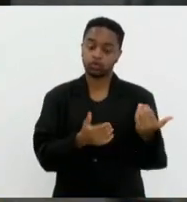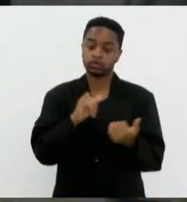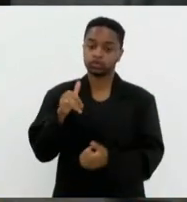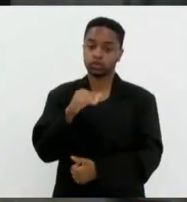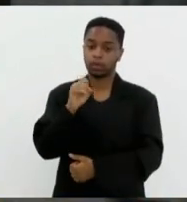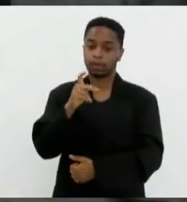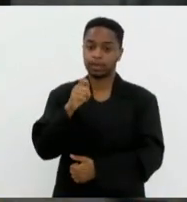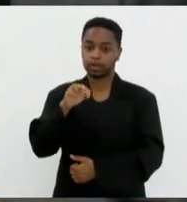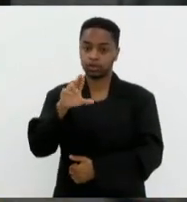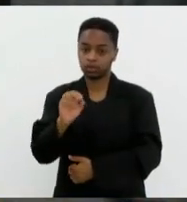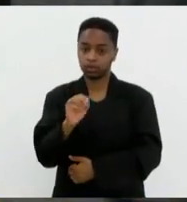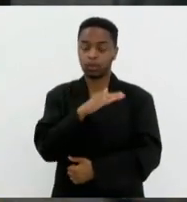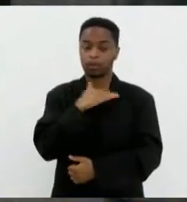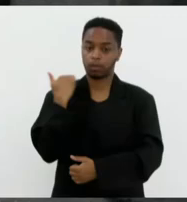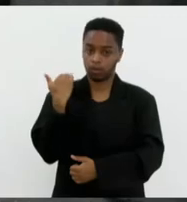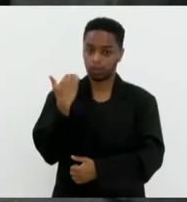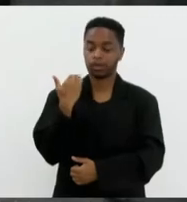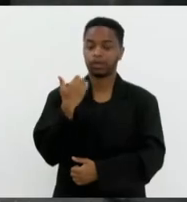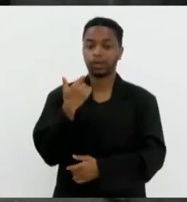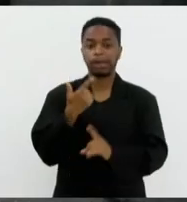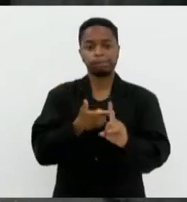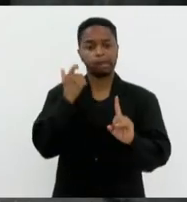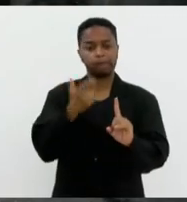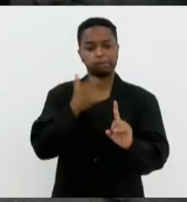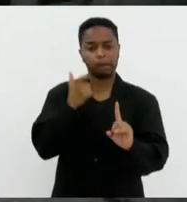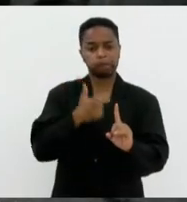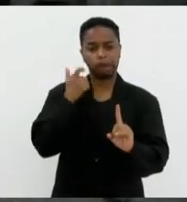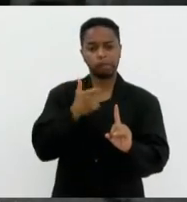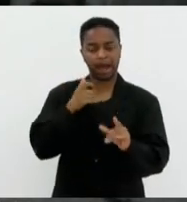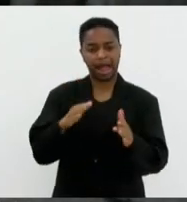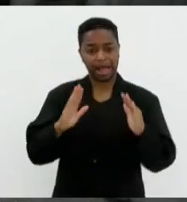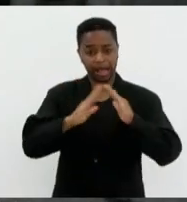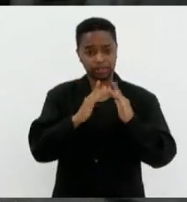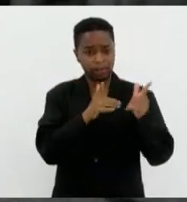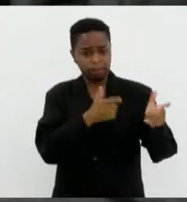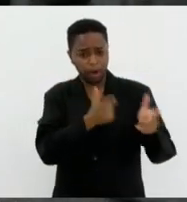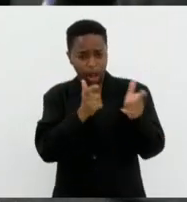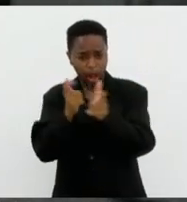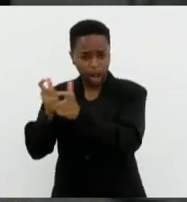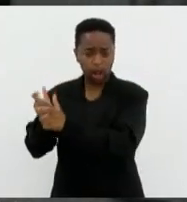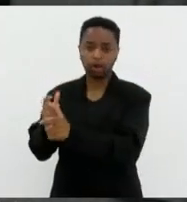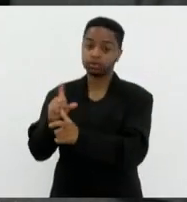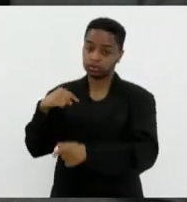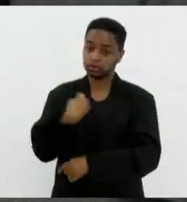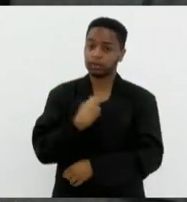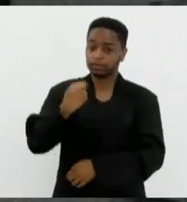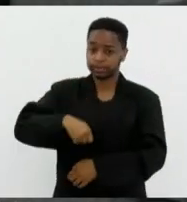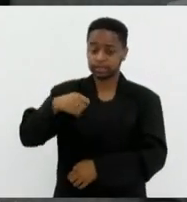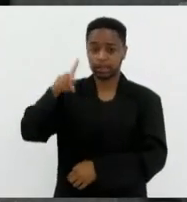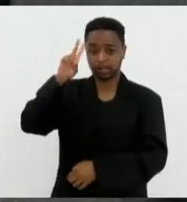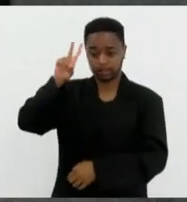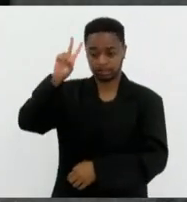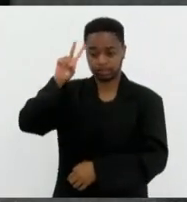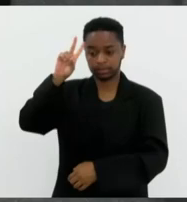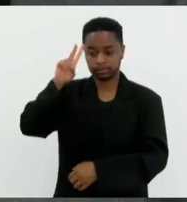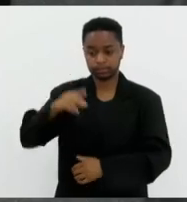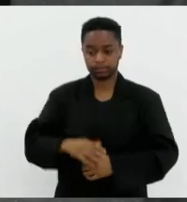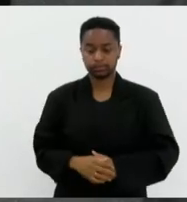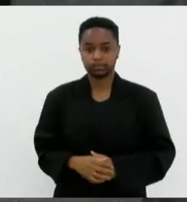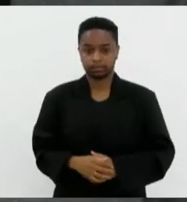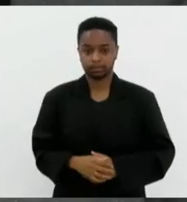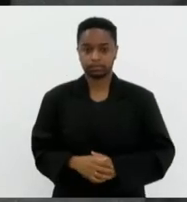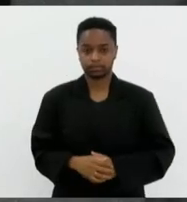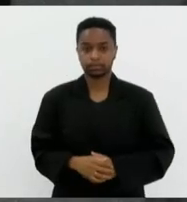Matos foi assassinado numa casa que foi metralhada. A gente precisa lembrar disso, senhora presidenta,